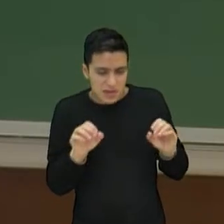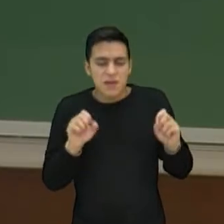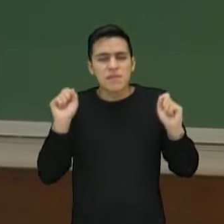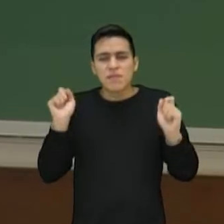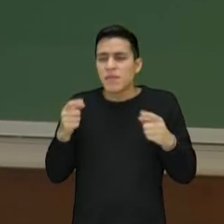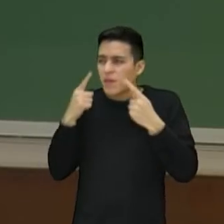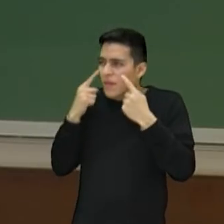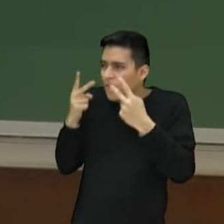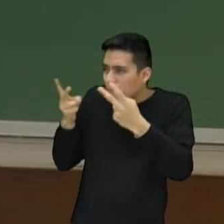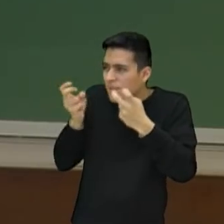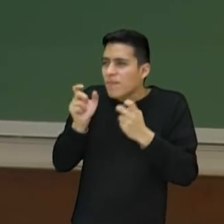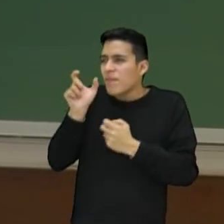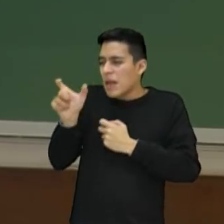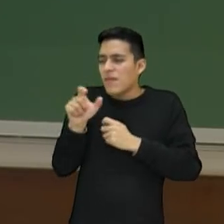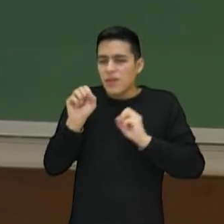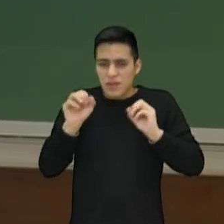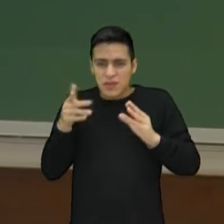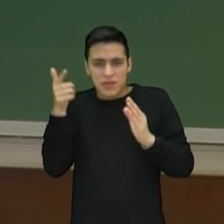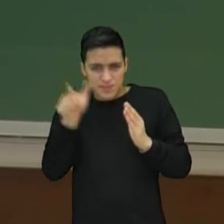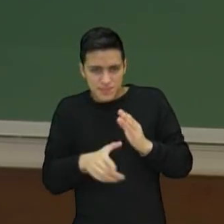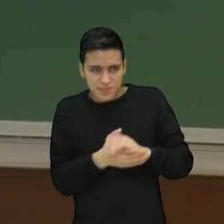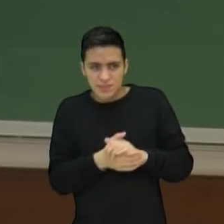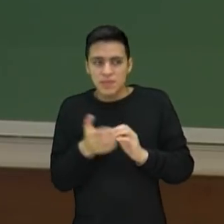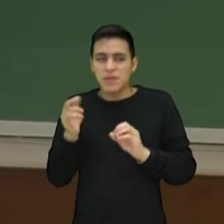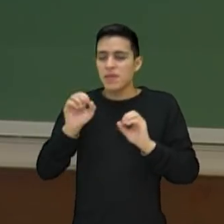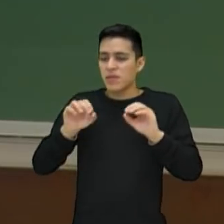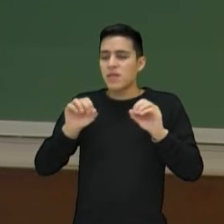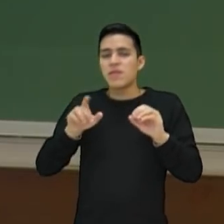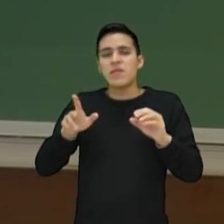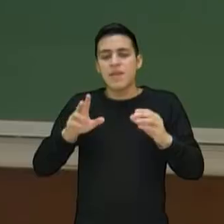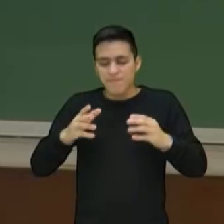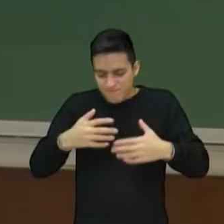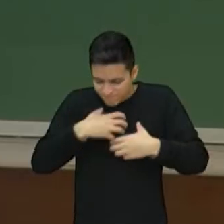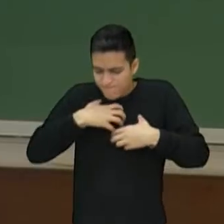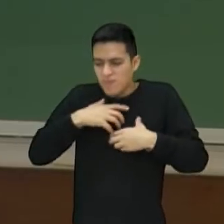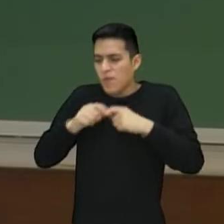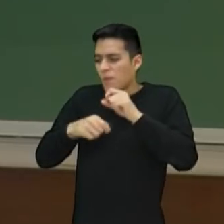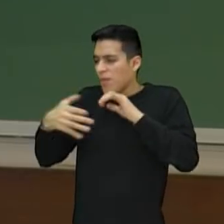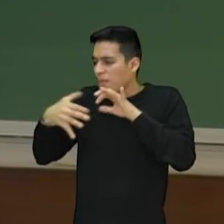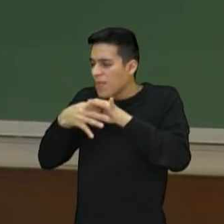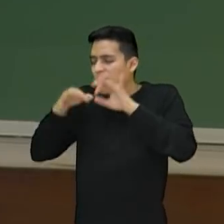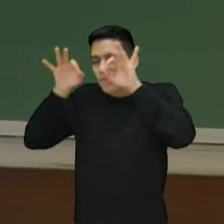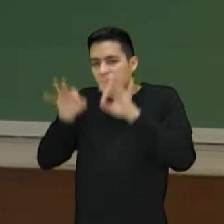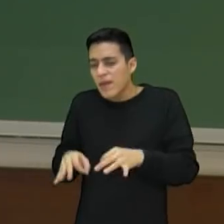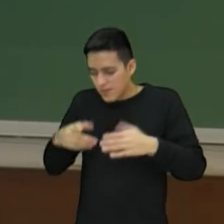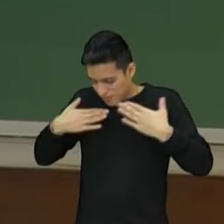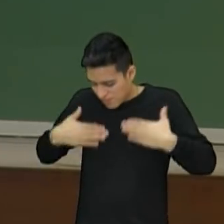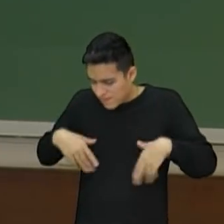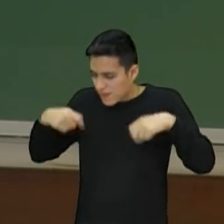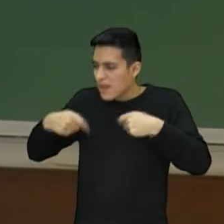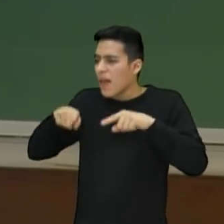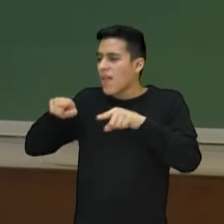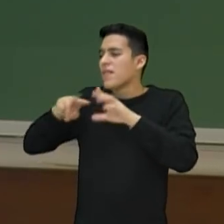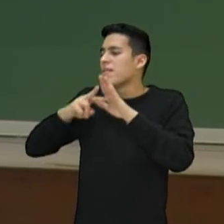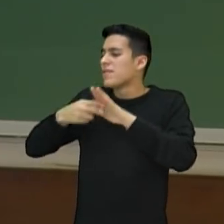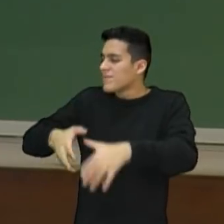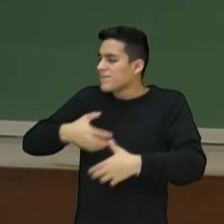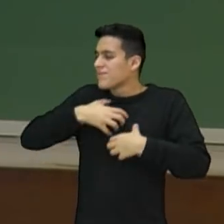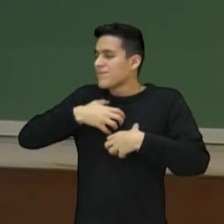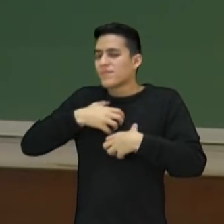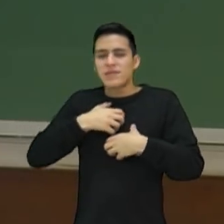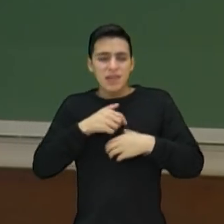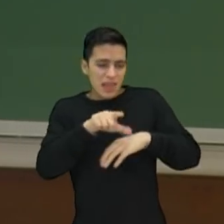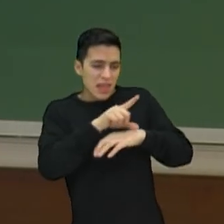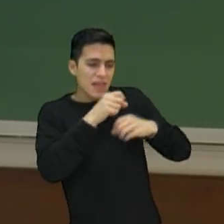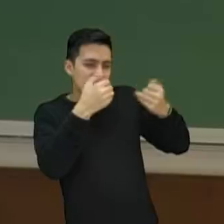enxergar a palavra educar aqui de novo. Educar é dar sentido ao nosso estar no mundo, nossos corpos precisam desse sentido. Qual sentido? O sentido do que ele